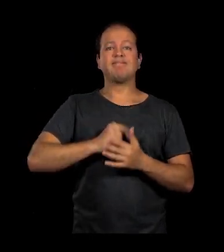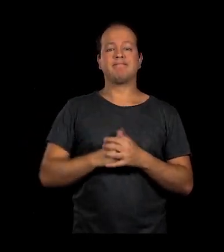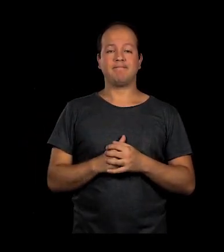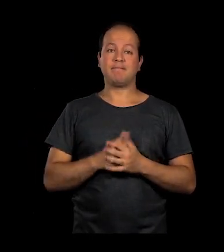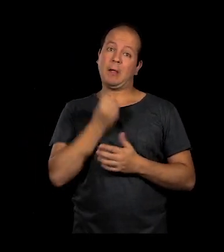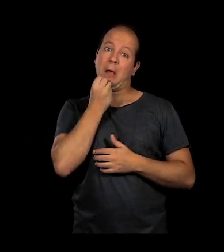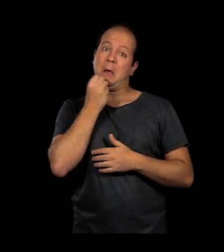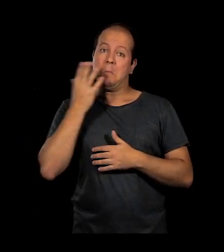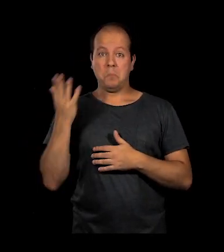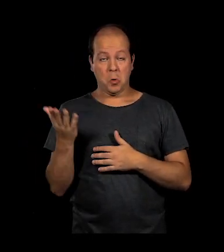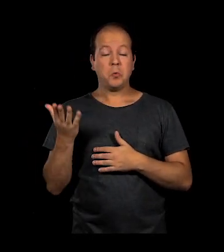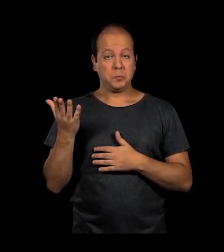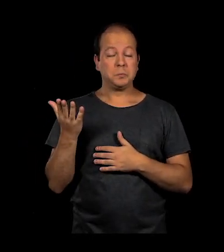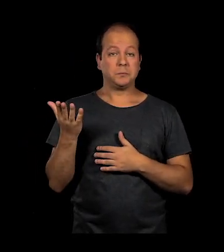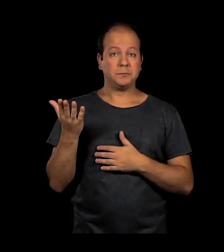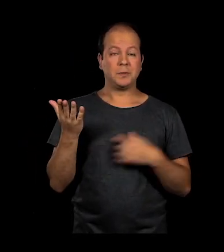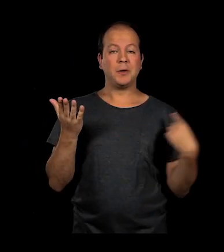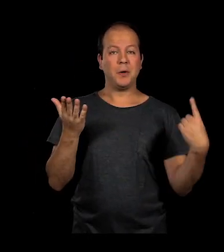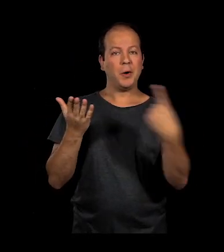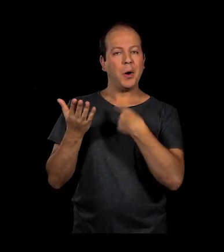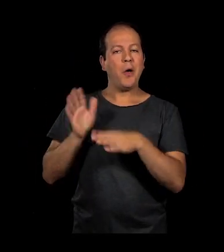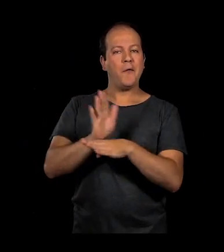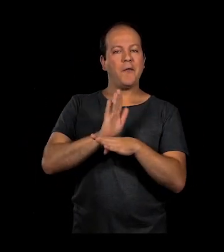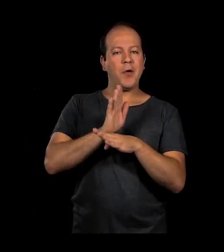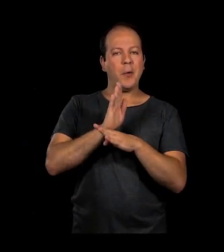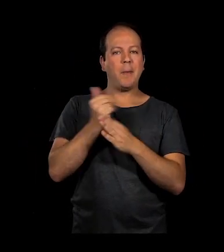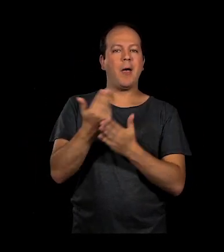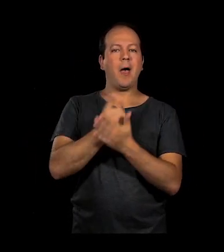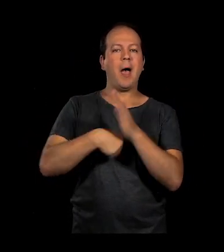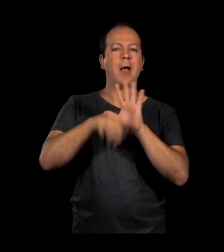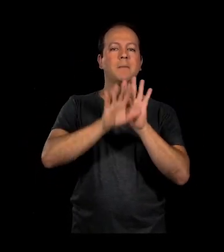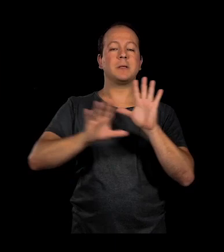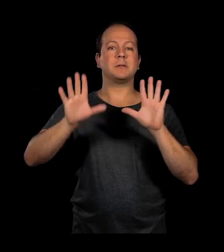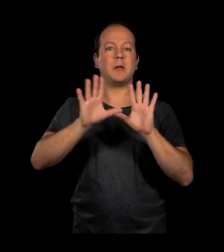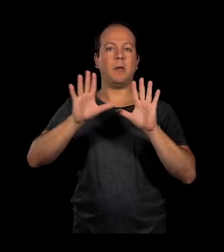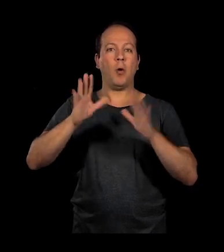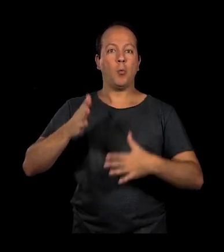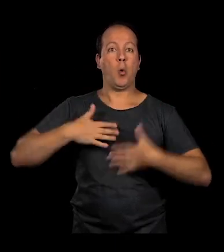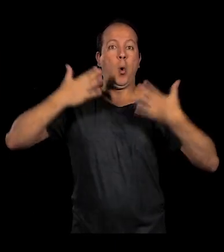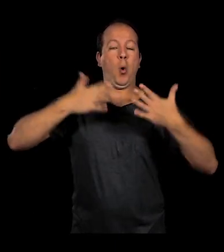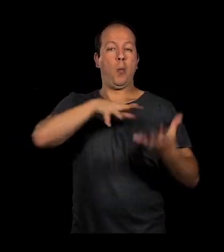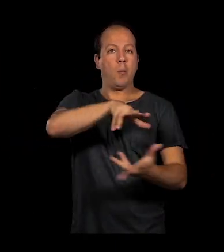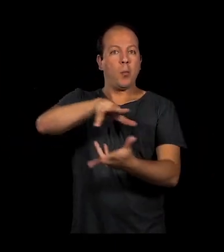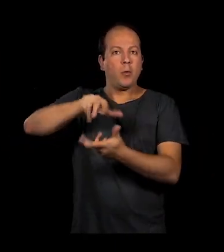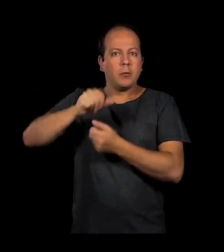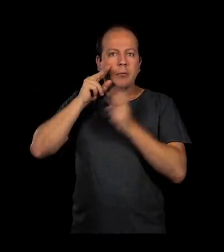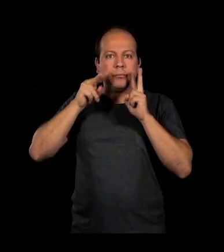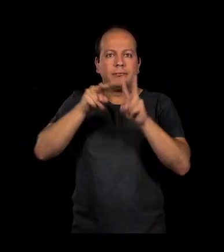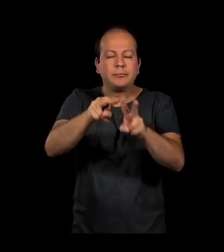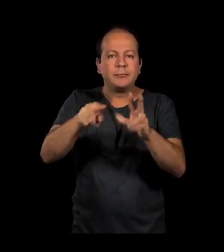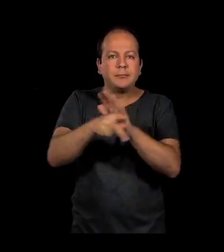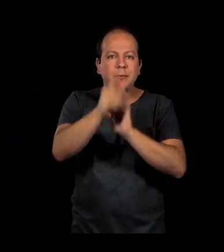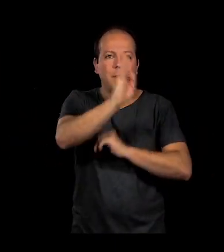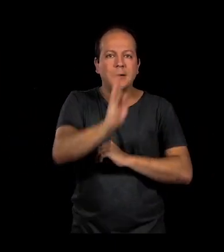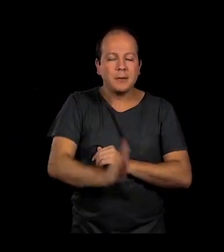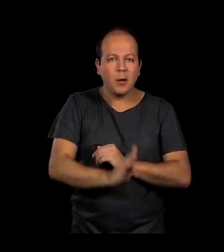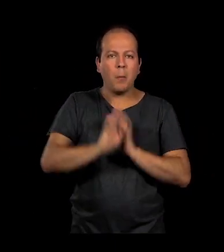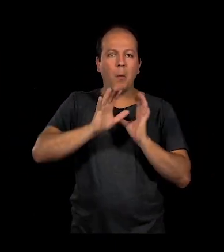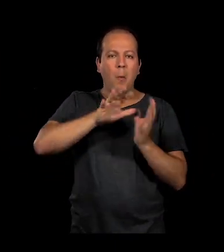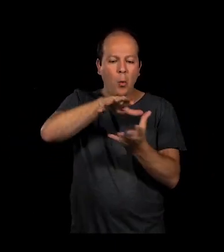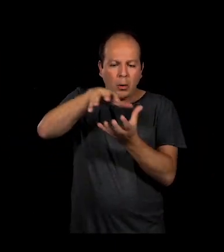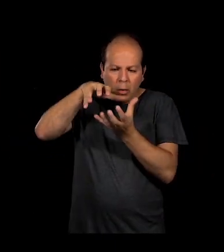é bom porque é porque os nossos filmes de animação estão surpreendendo o mundo sabe qual o mundo da animação é um mundo pequeno